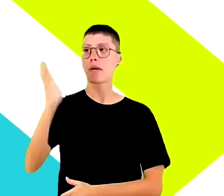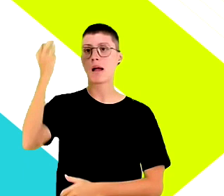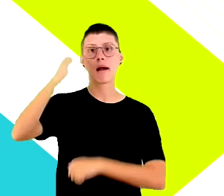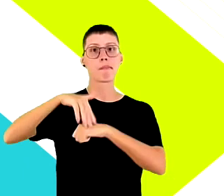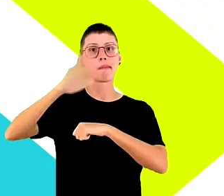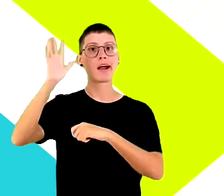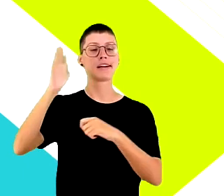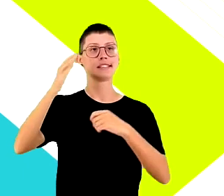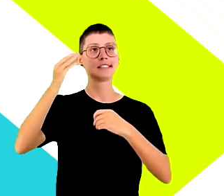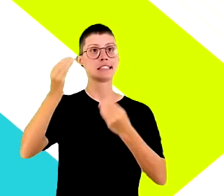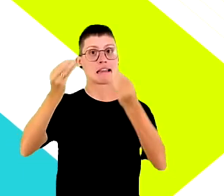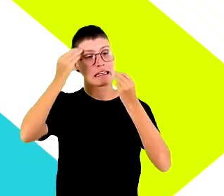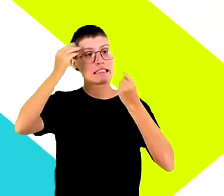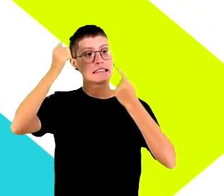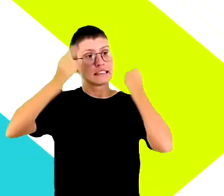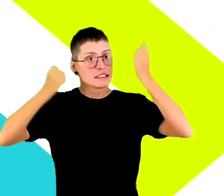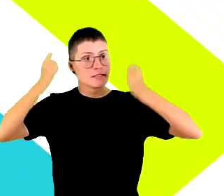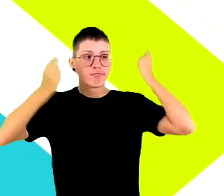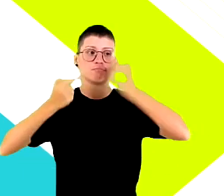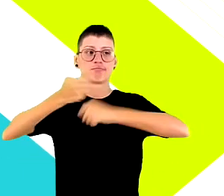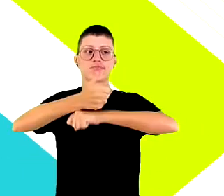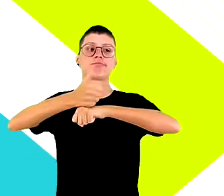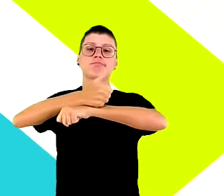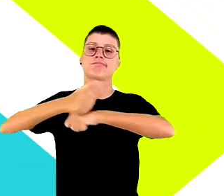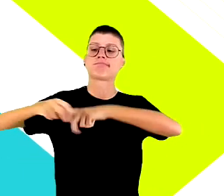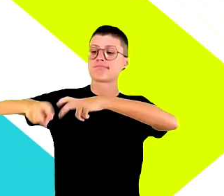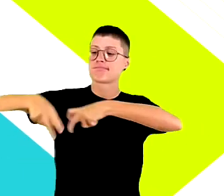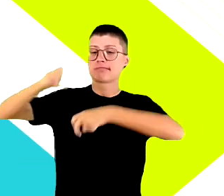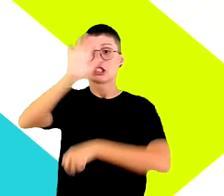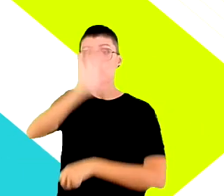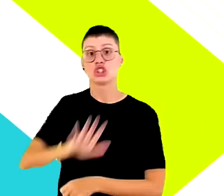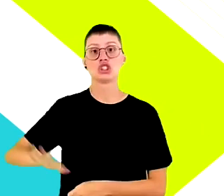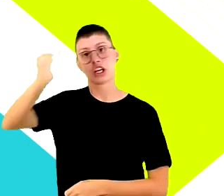os agricultores de forma geral. Né? Então,